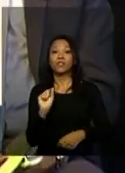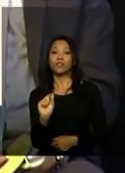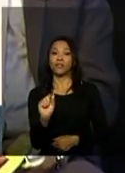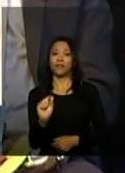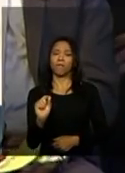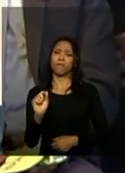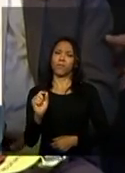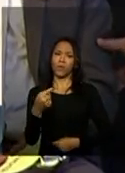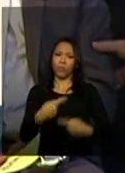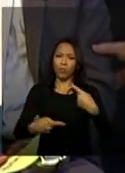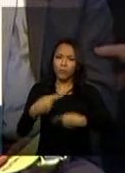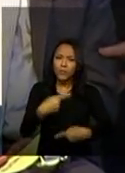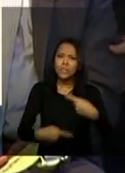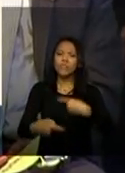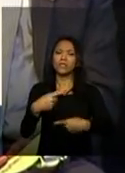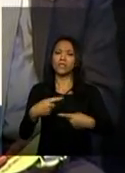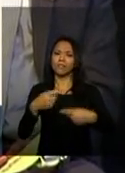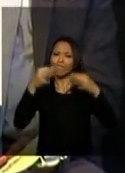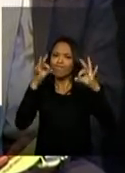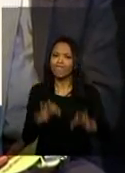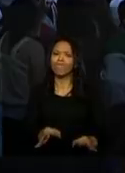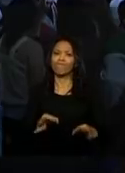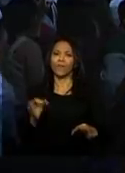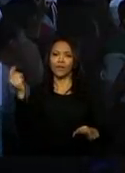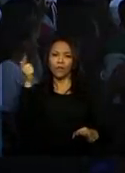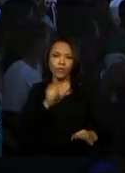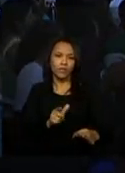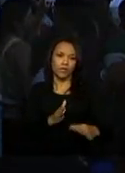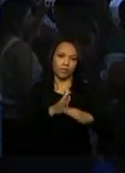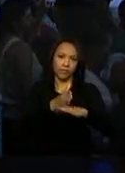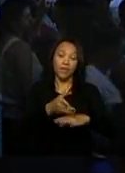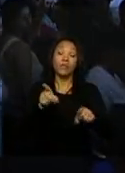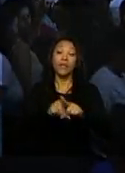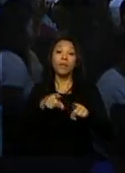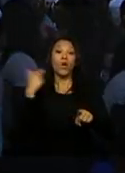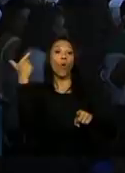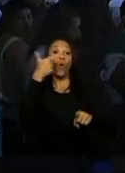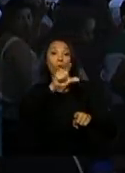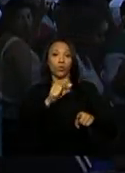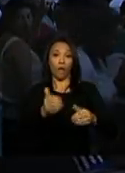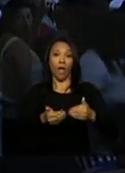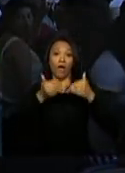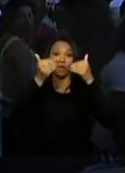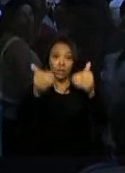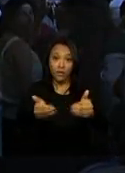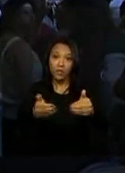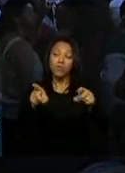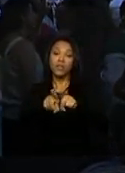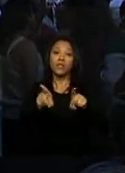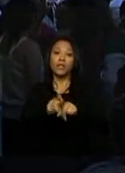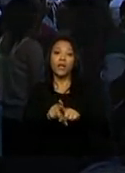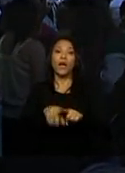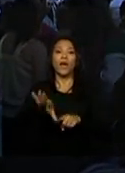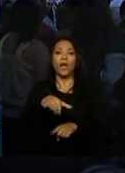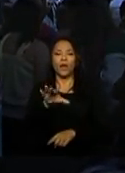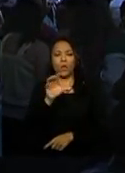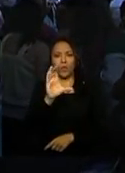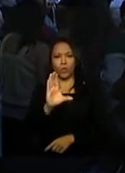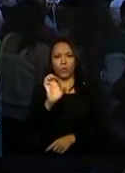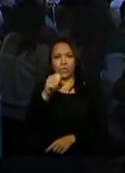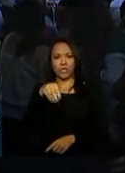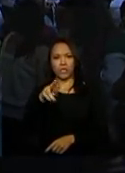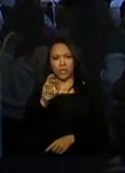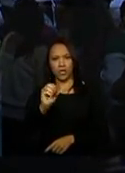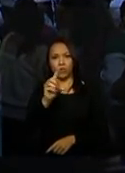uma política para acessar de fato. Avançamos, que foi a primeira política, que é o Centro de Defesa Nacional da População de Rua, né,